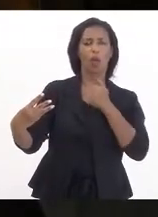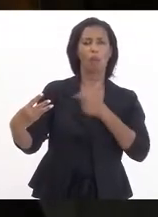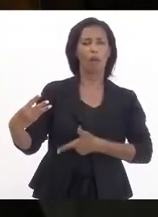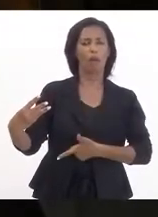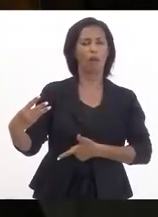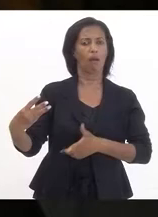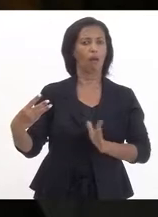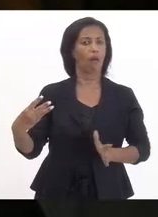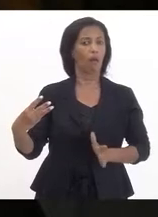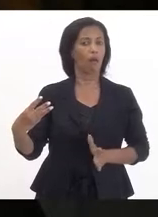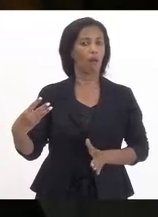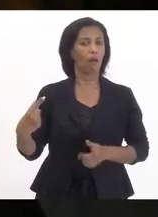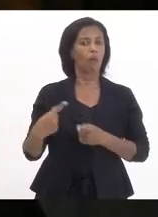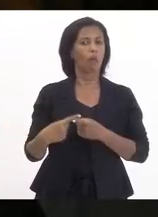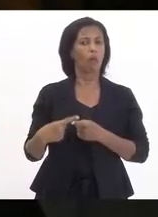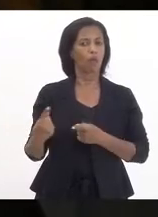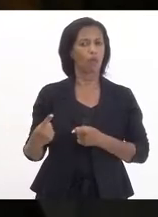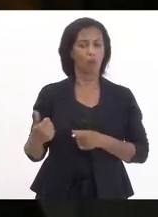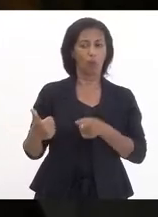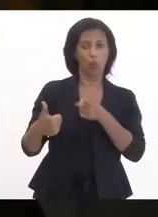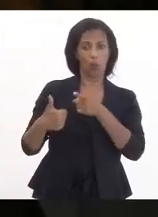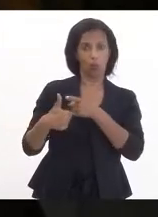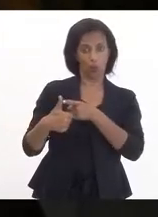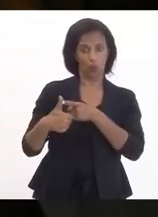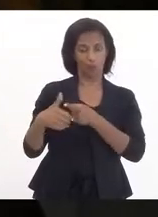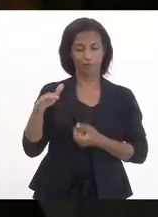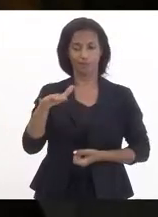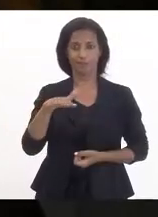deserto, que a região